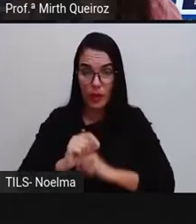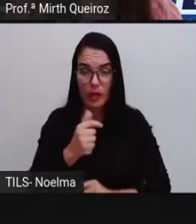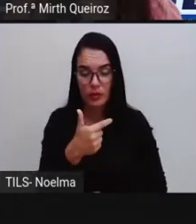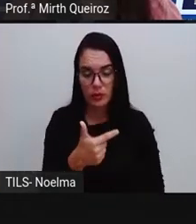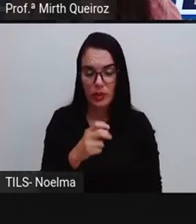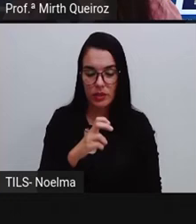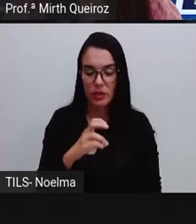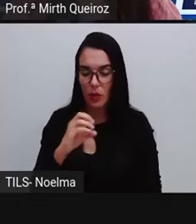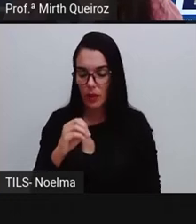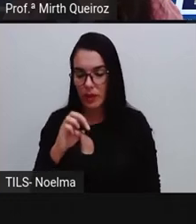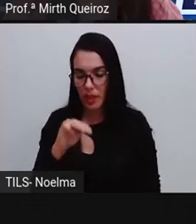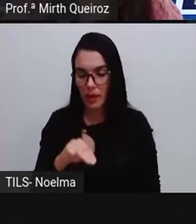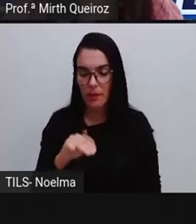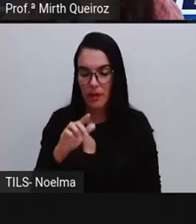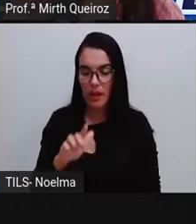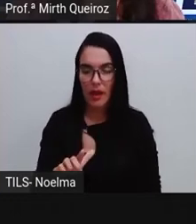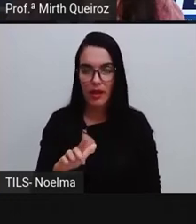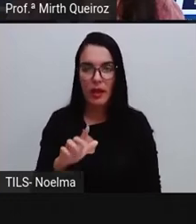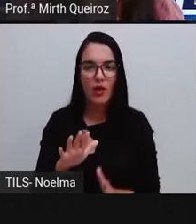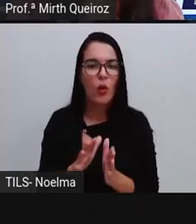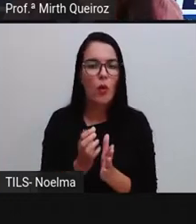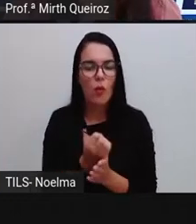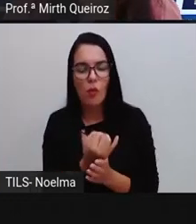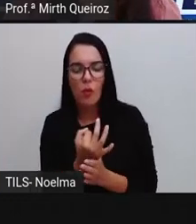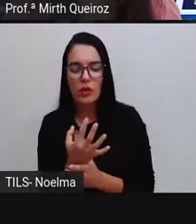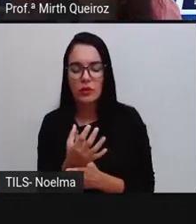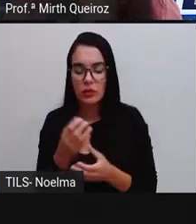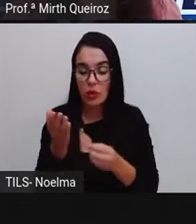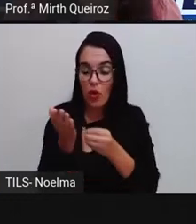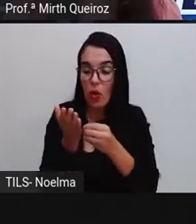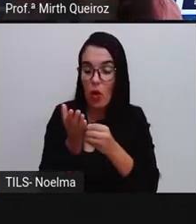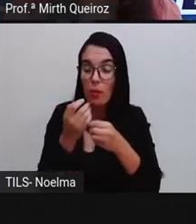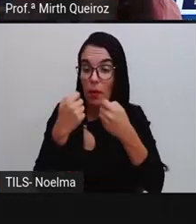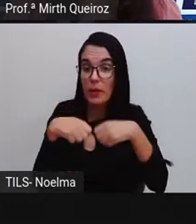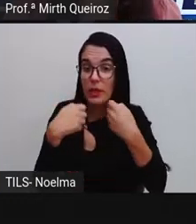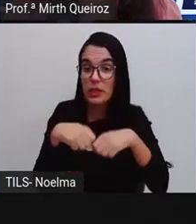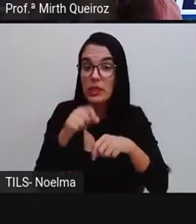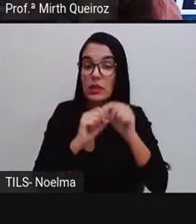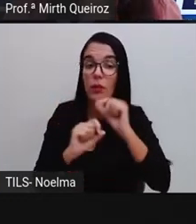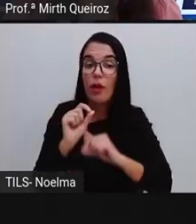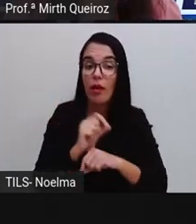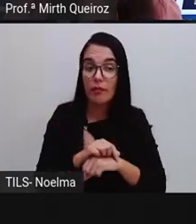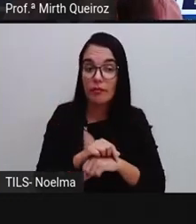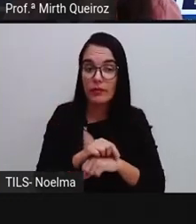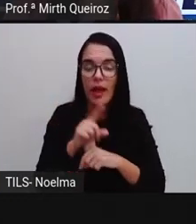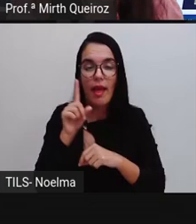né? Quantos copos de água ela deve tomar por dia? Vamos ver aqui. Ela precisa tomar